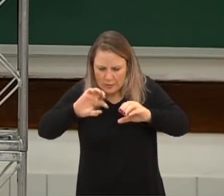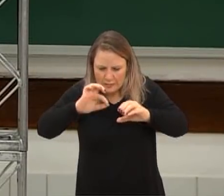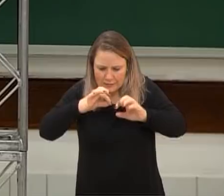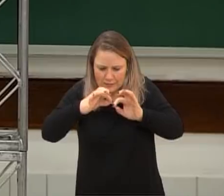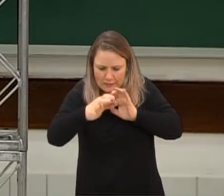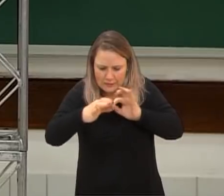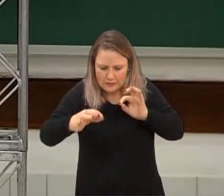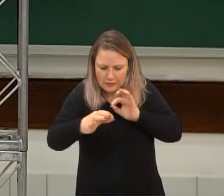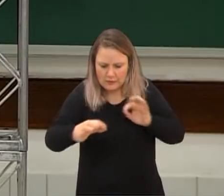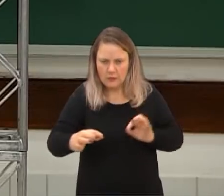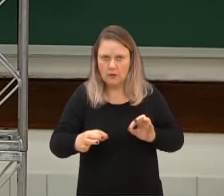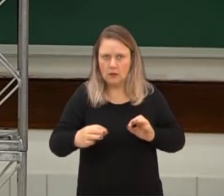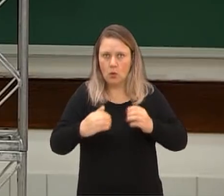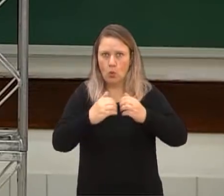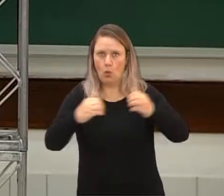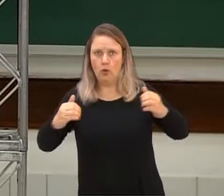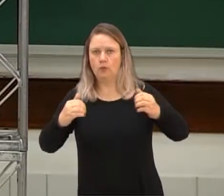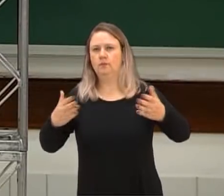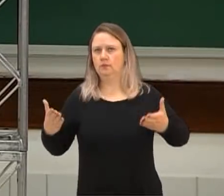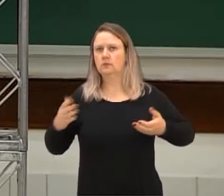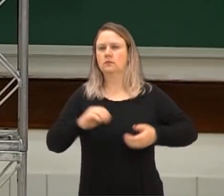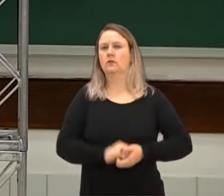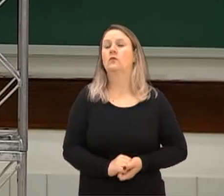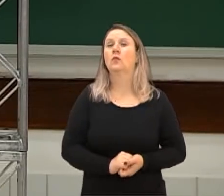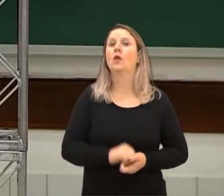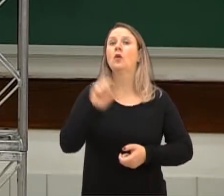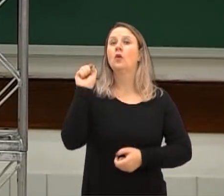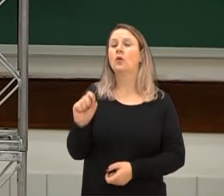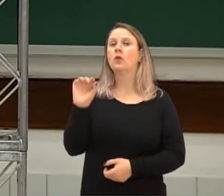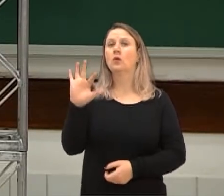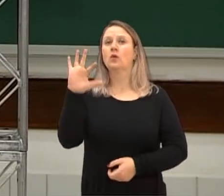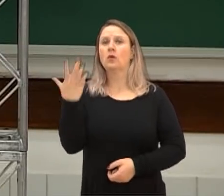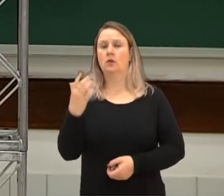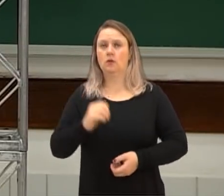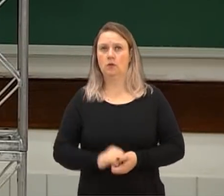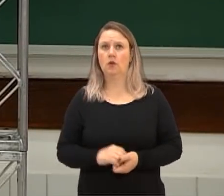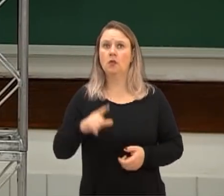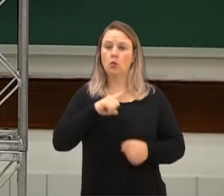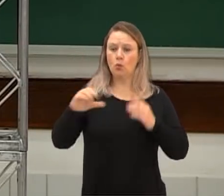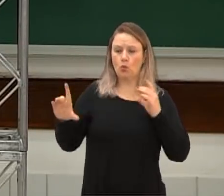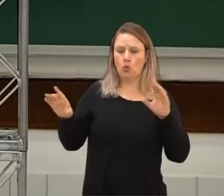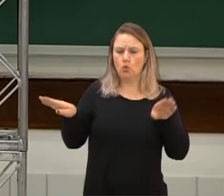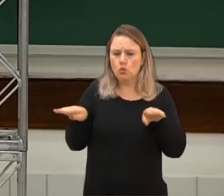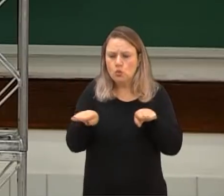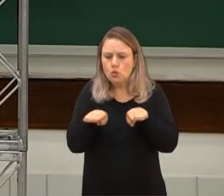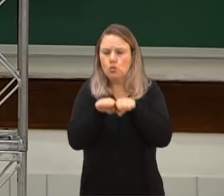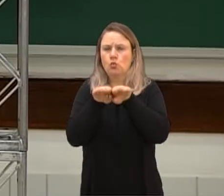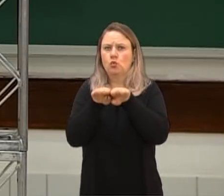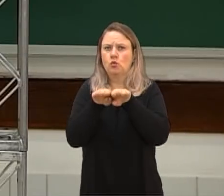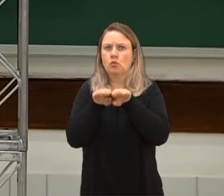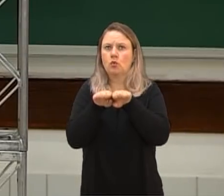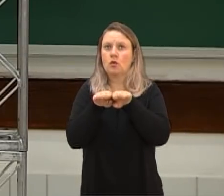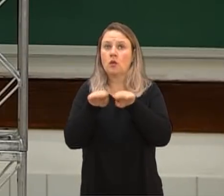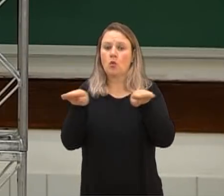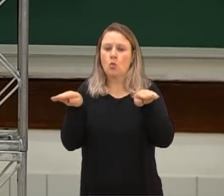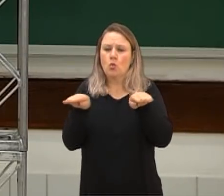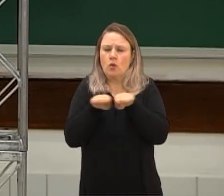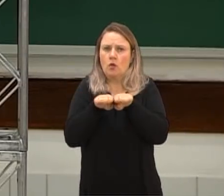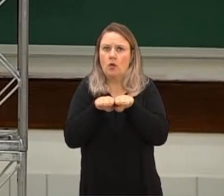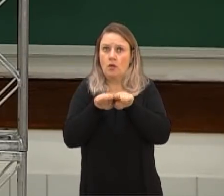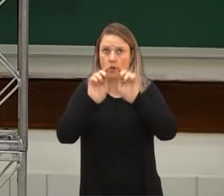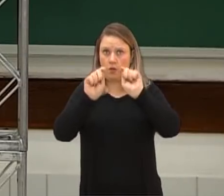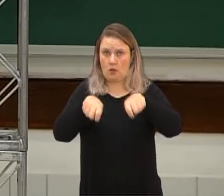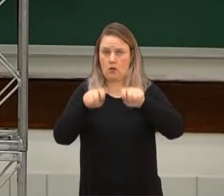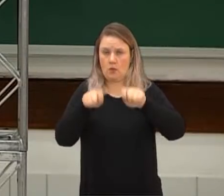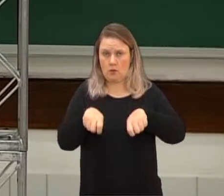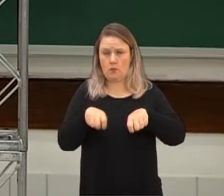chamar então, né, de placas tectônicas, elas têm um encontro, um encaixe, e esse encaixe delas pode